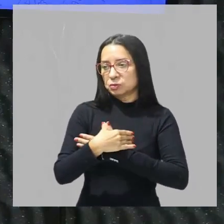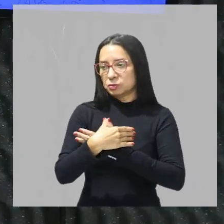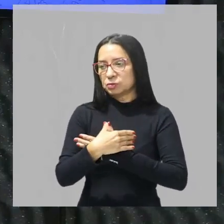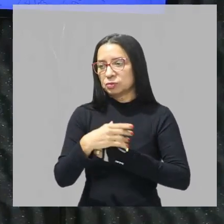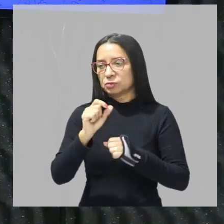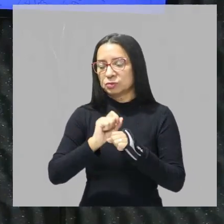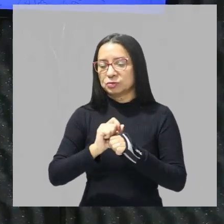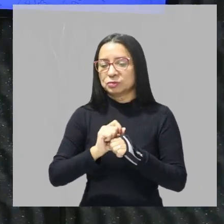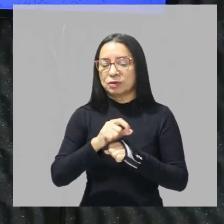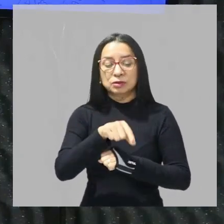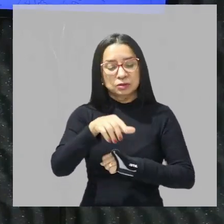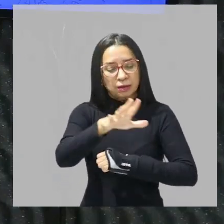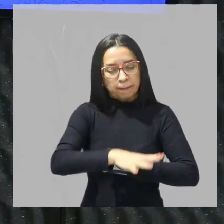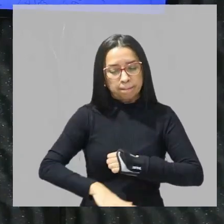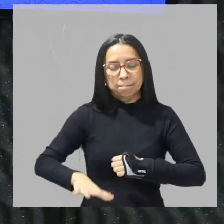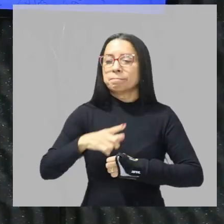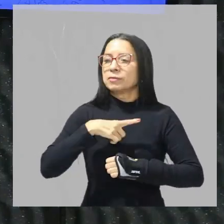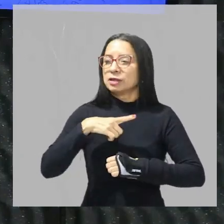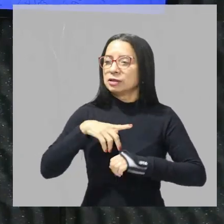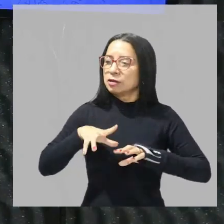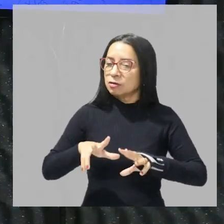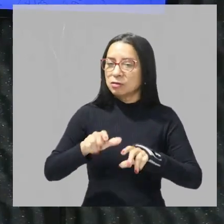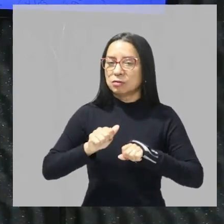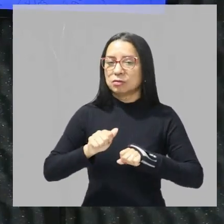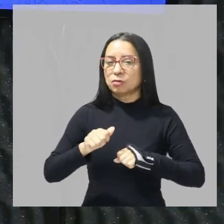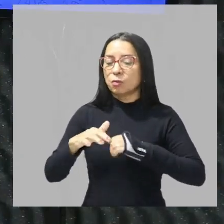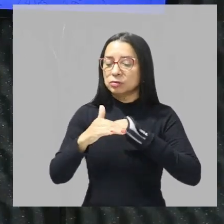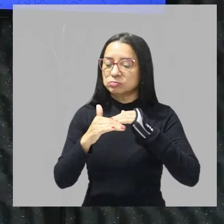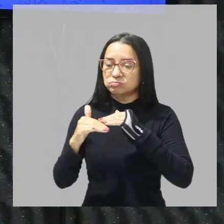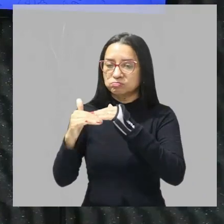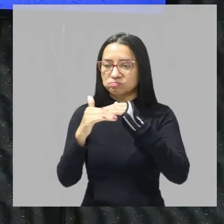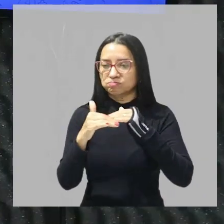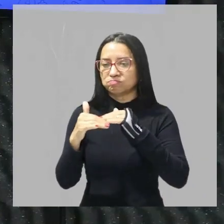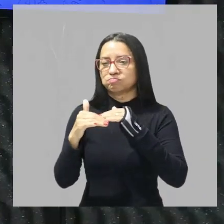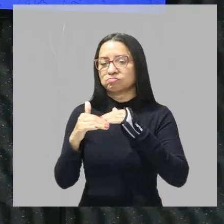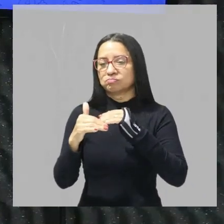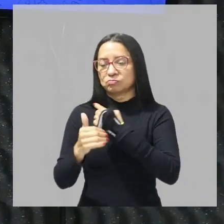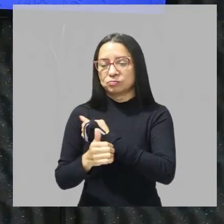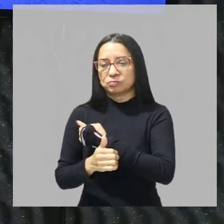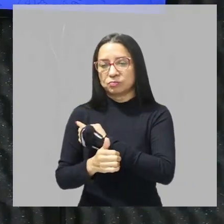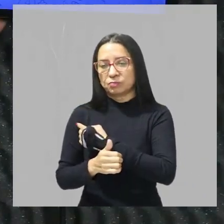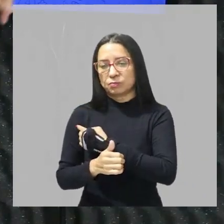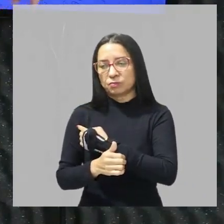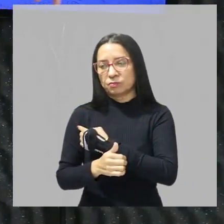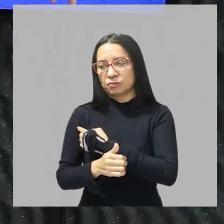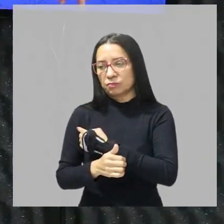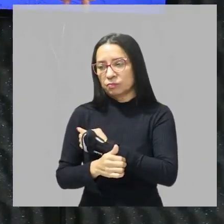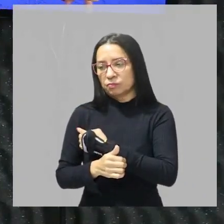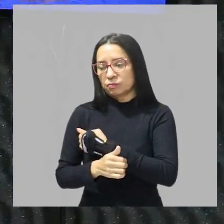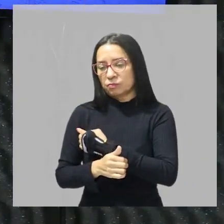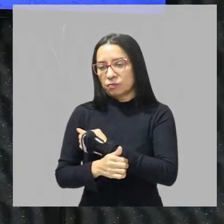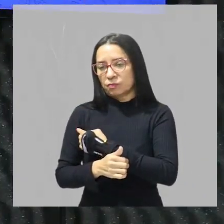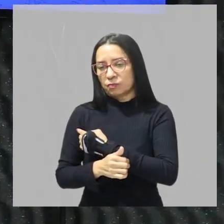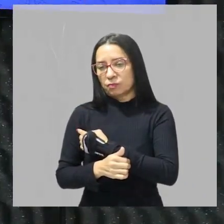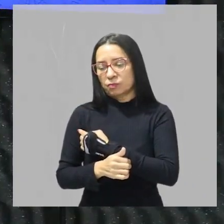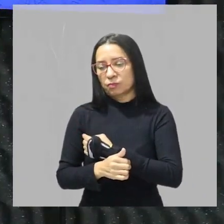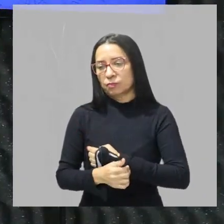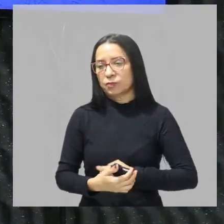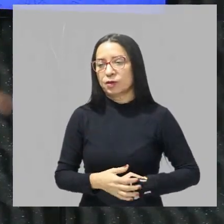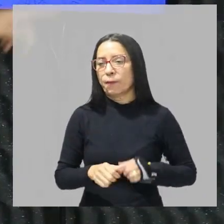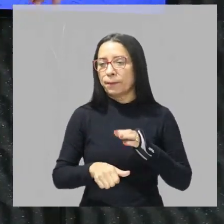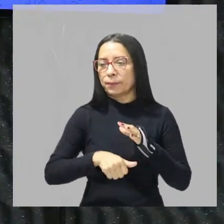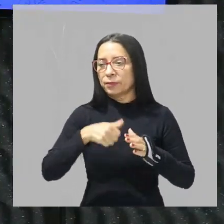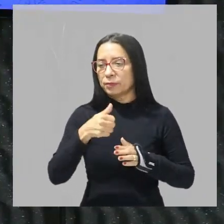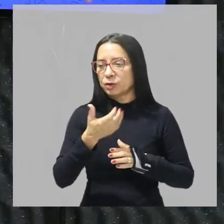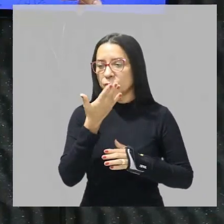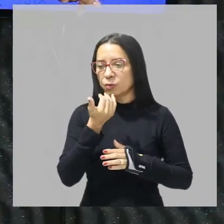e abutres ocuparão, respectivamente, quais níveis tróficos? Então, vamos lá. O cara comeu de frutas e